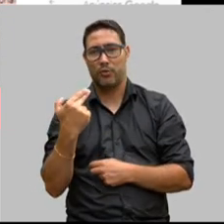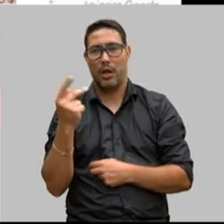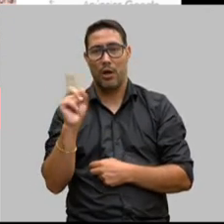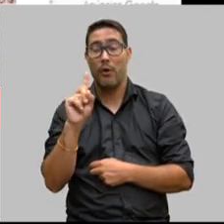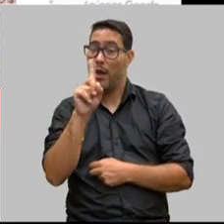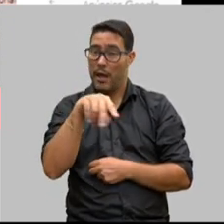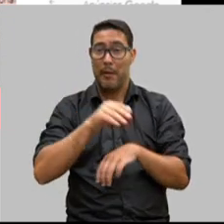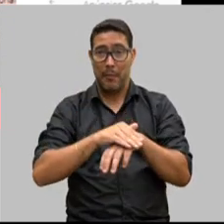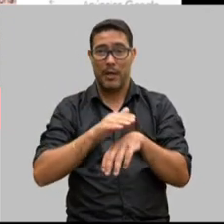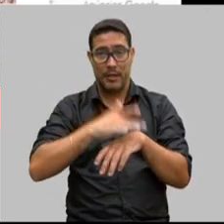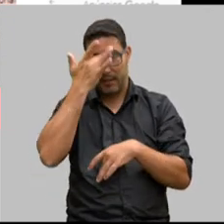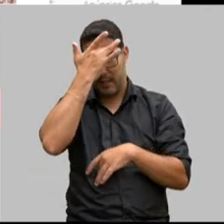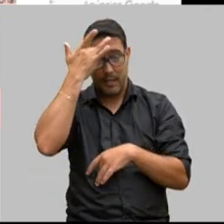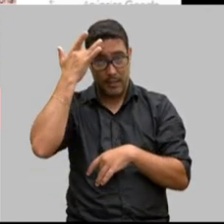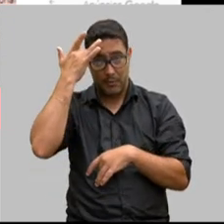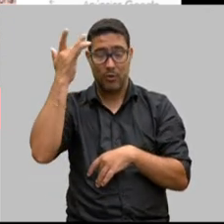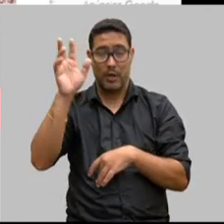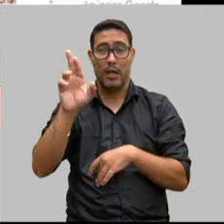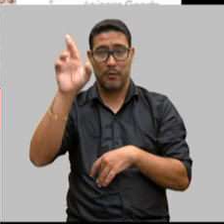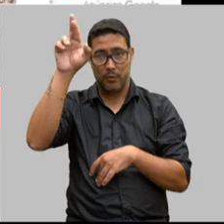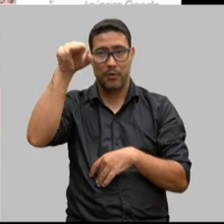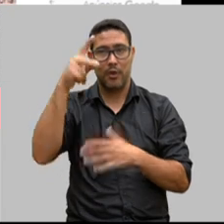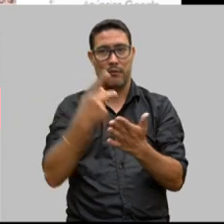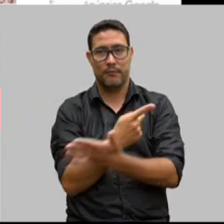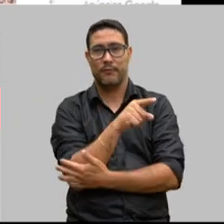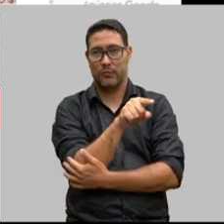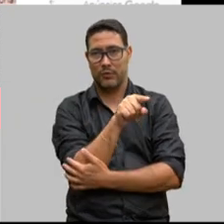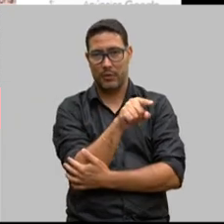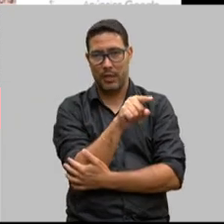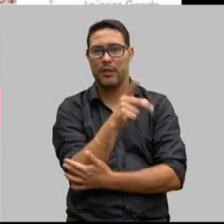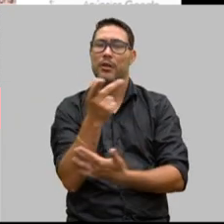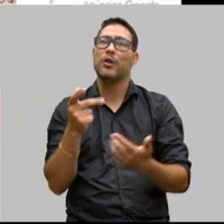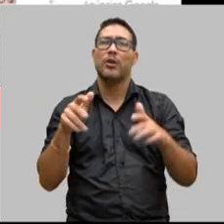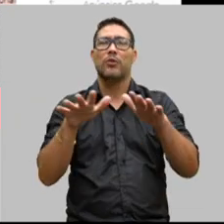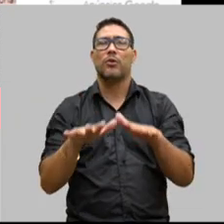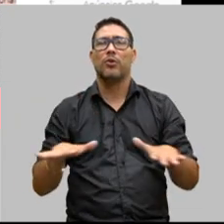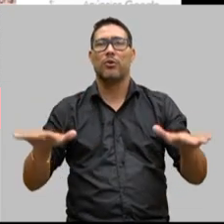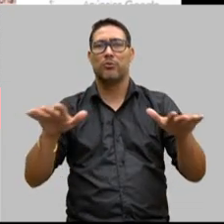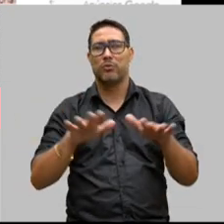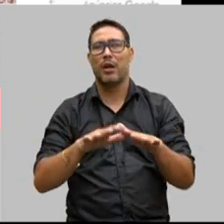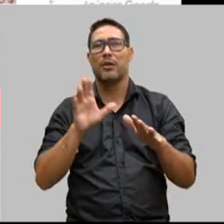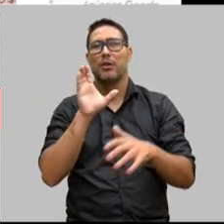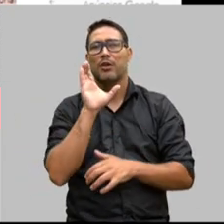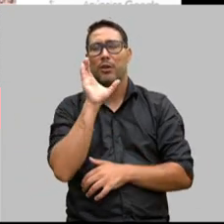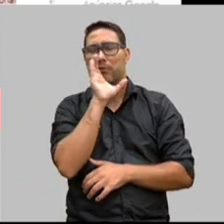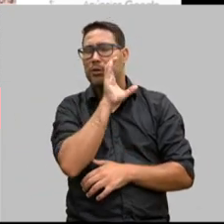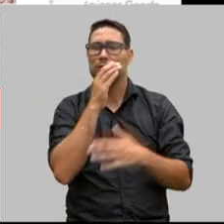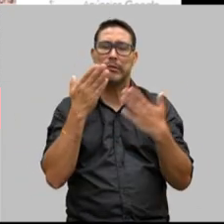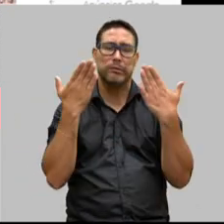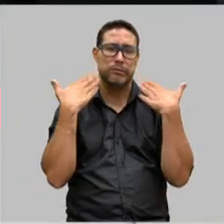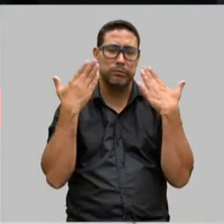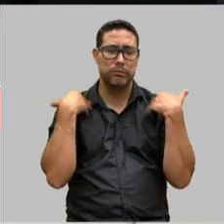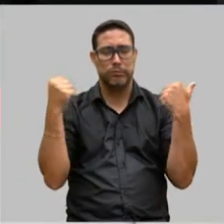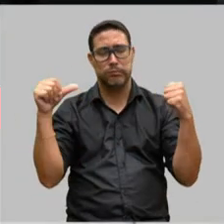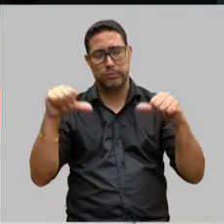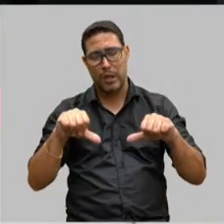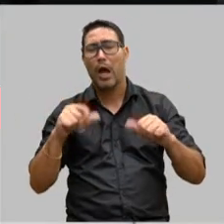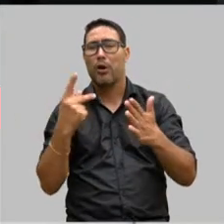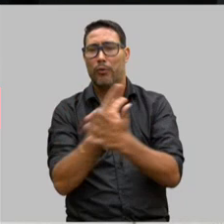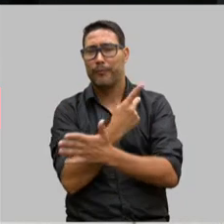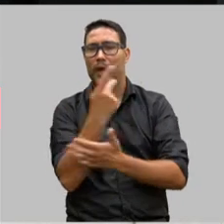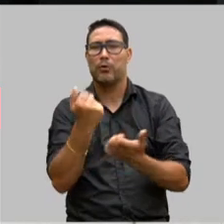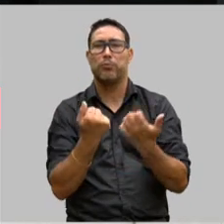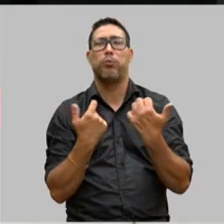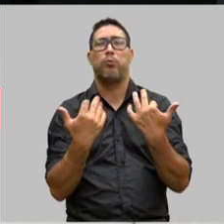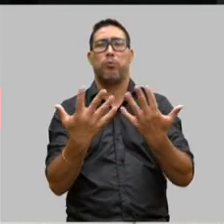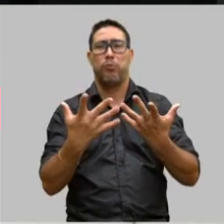humana. Períodos secos, quentes, estão mais suscetíveis a queimadas, e essas